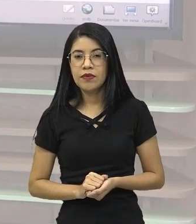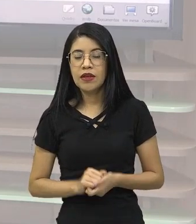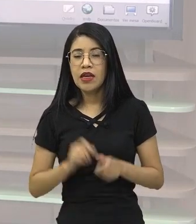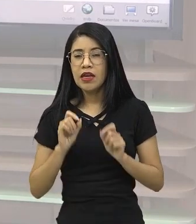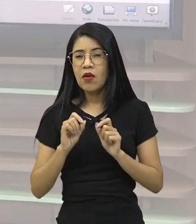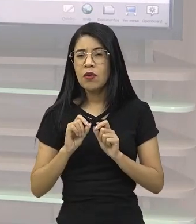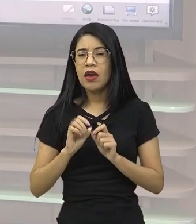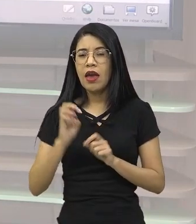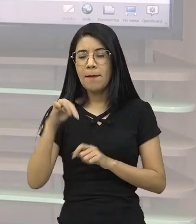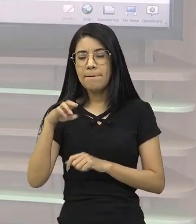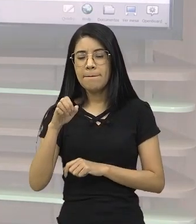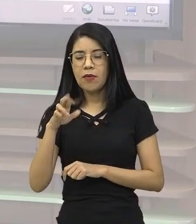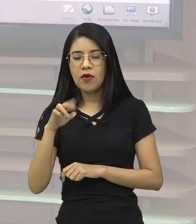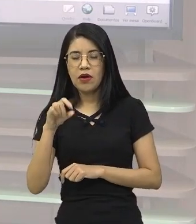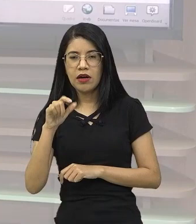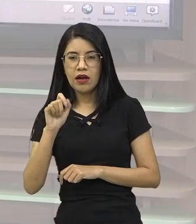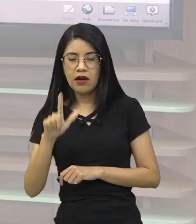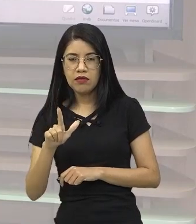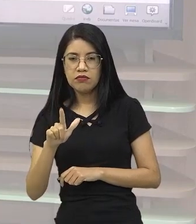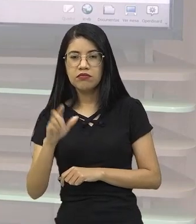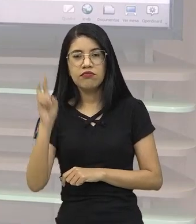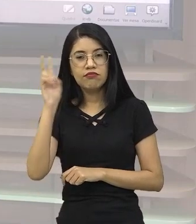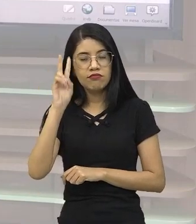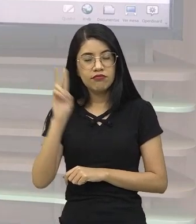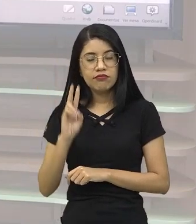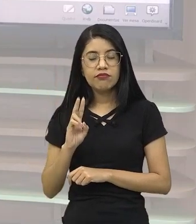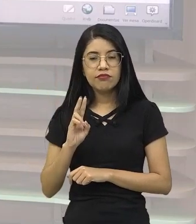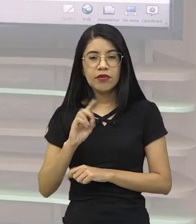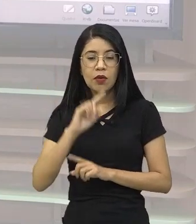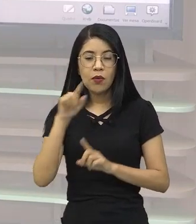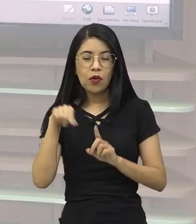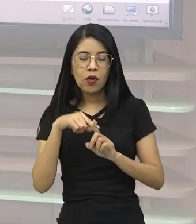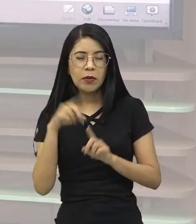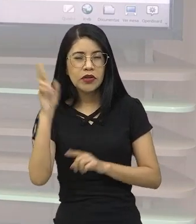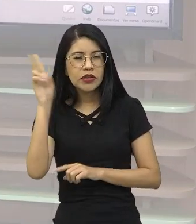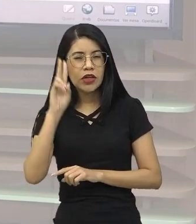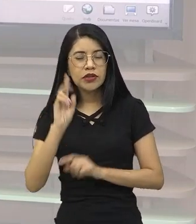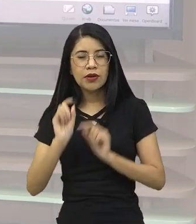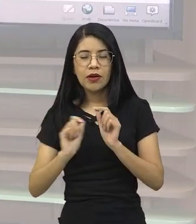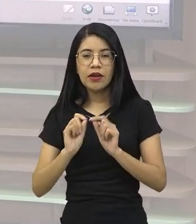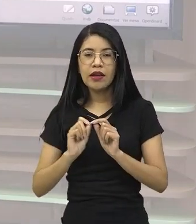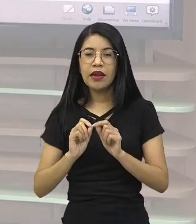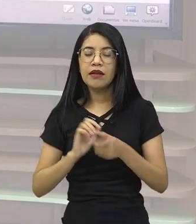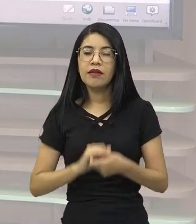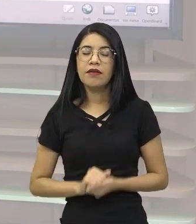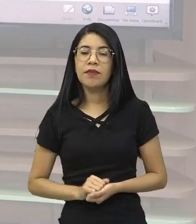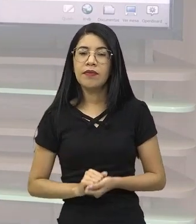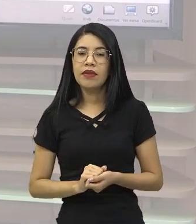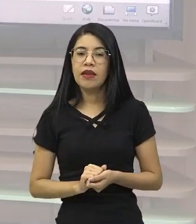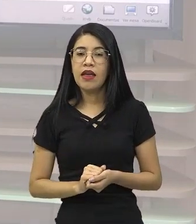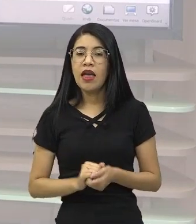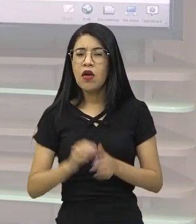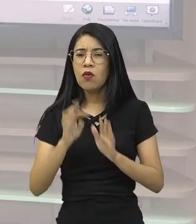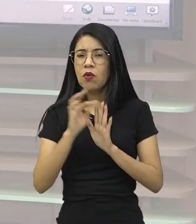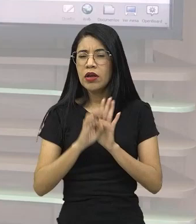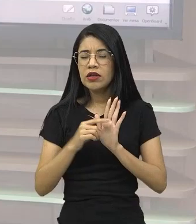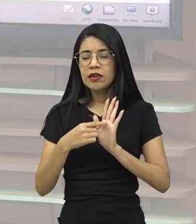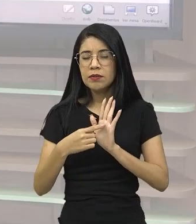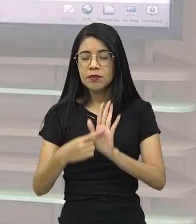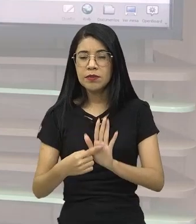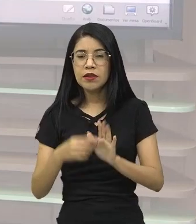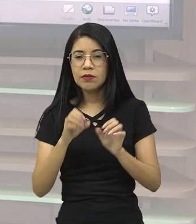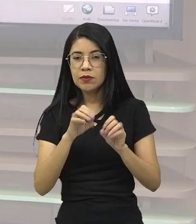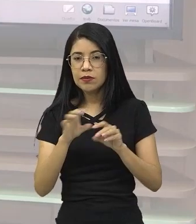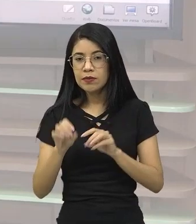Moral da história, certo? Então, a moral da história é esta mensagem que esse gênero textual fábula